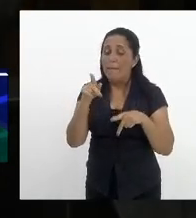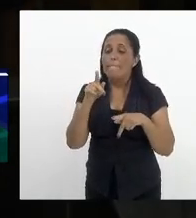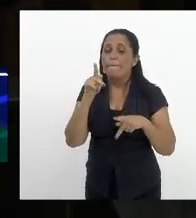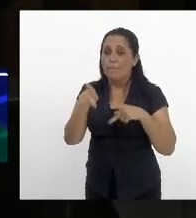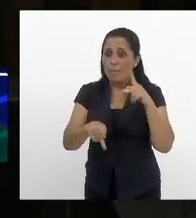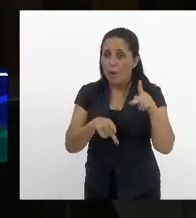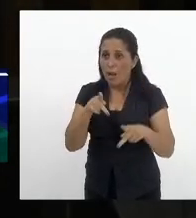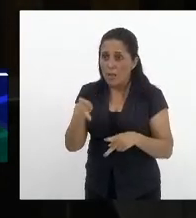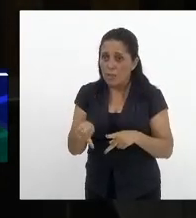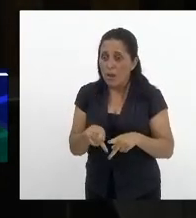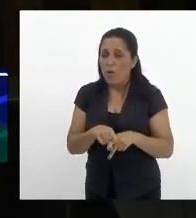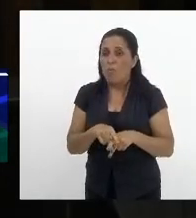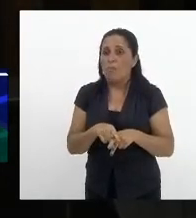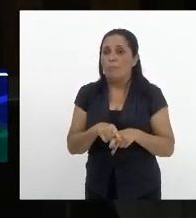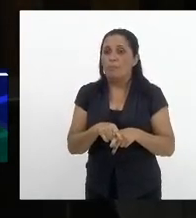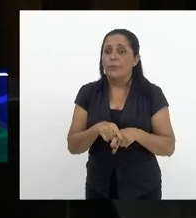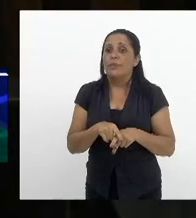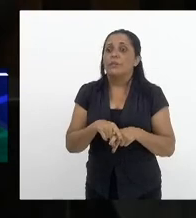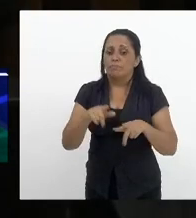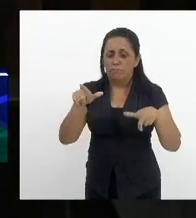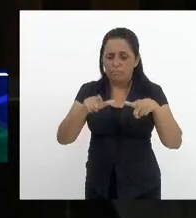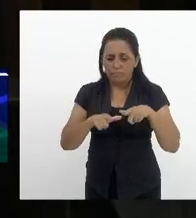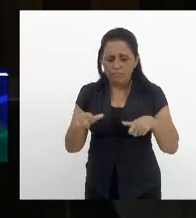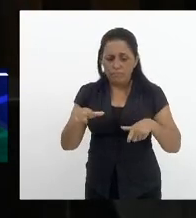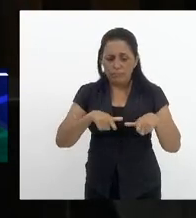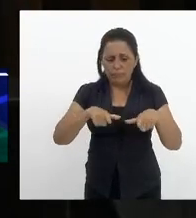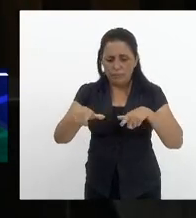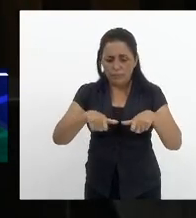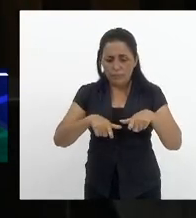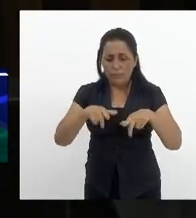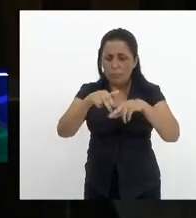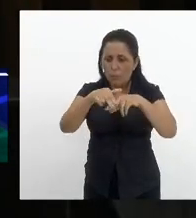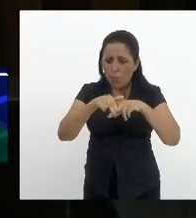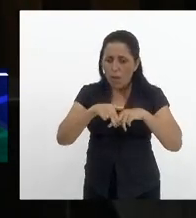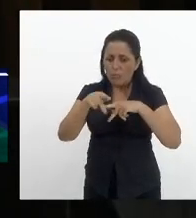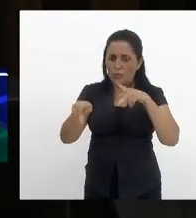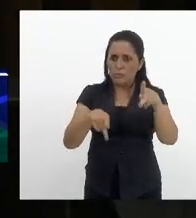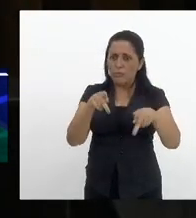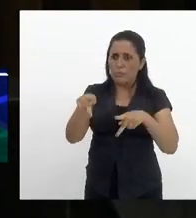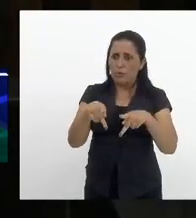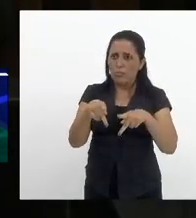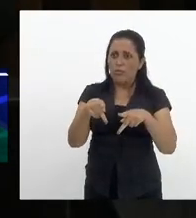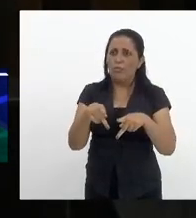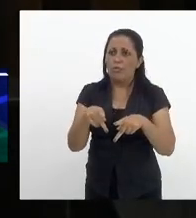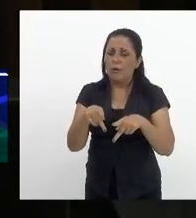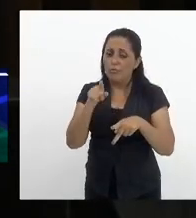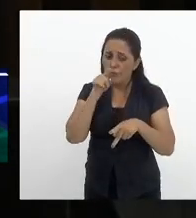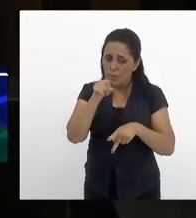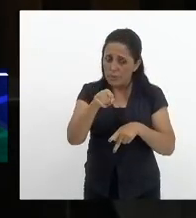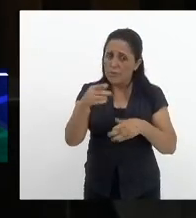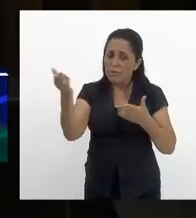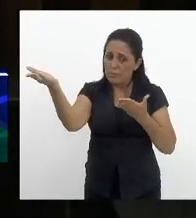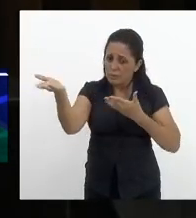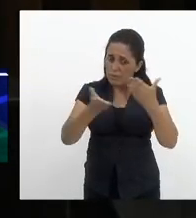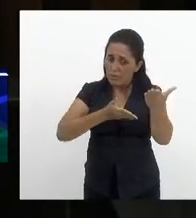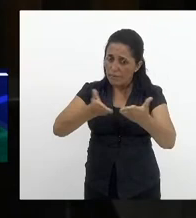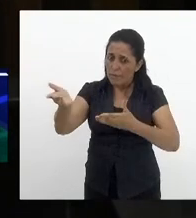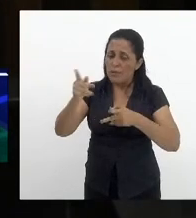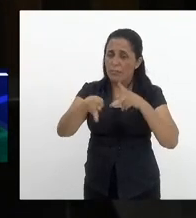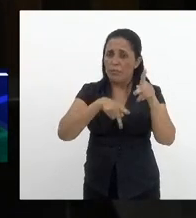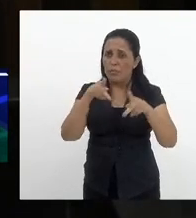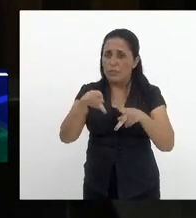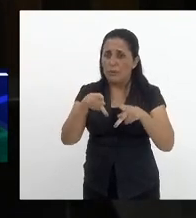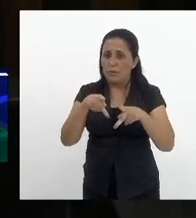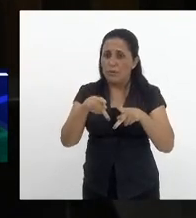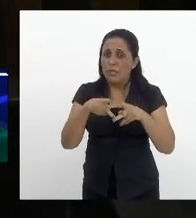você exerce um cargo público, a obrigação sua é, de fato, servir a população e não